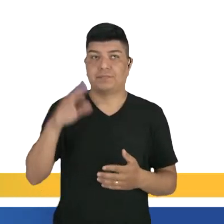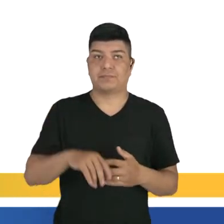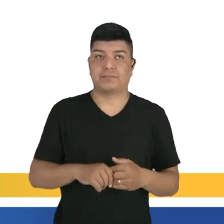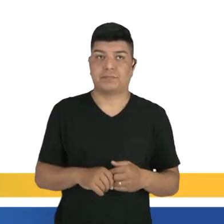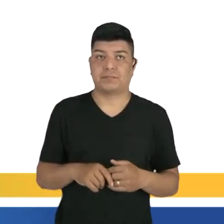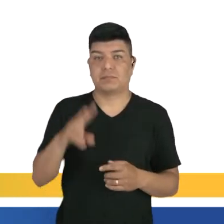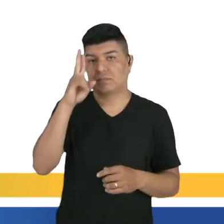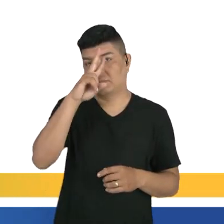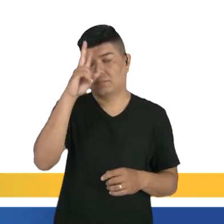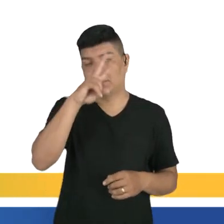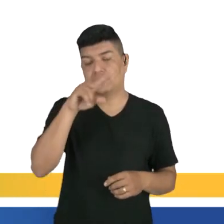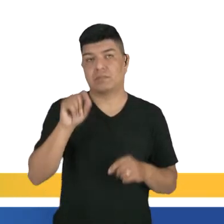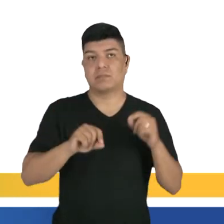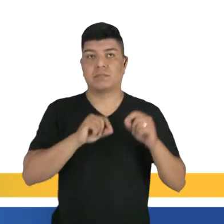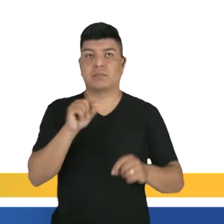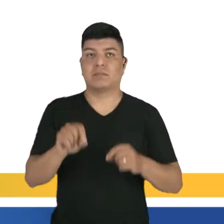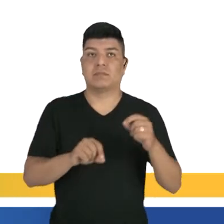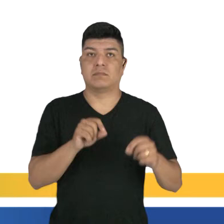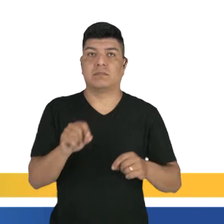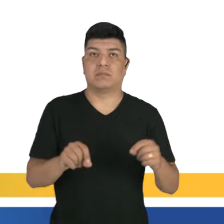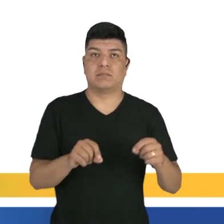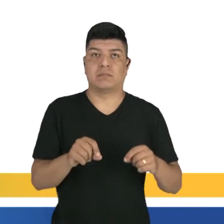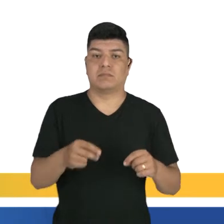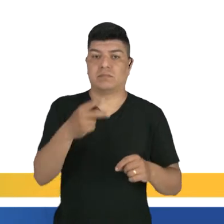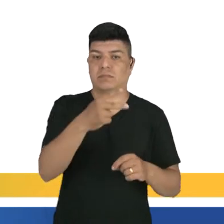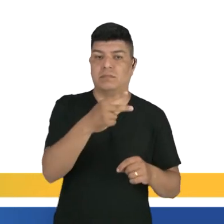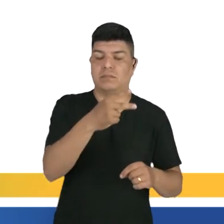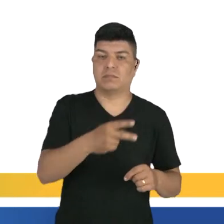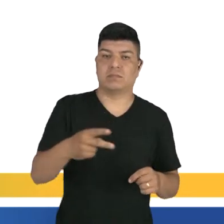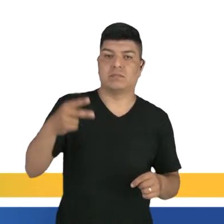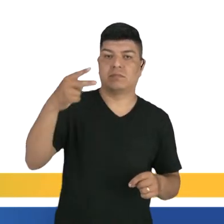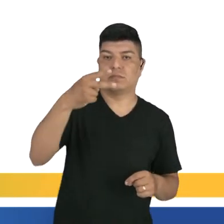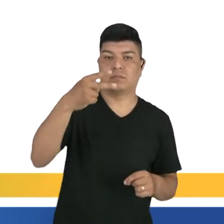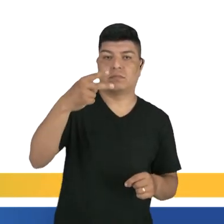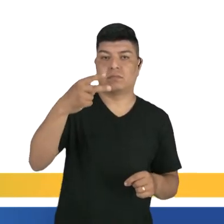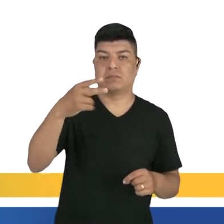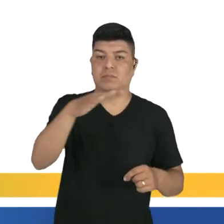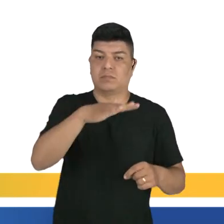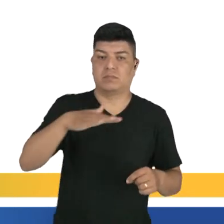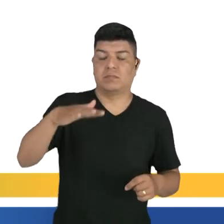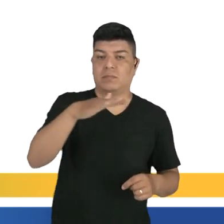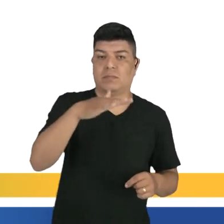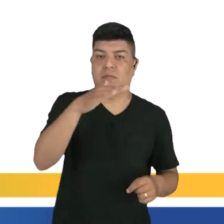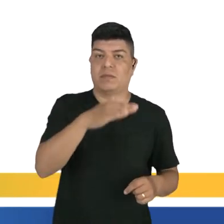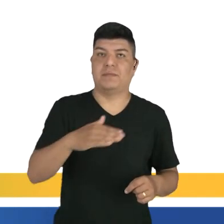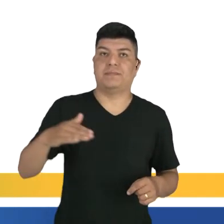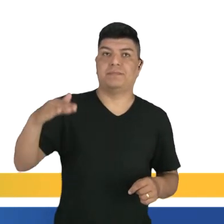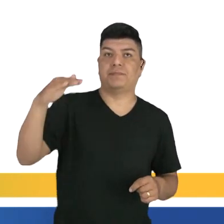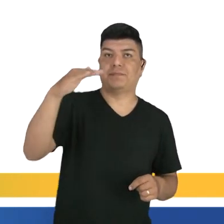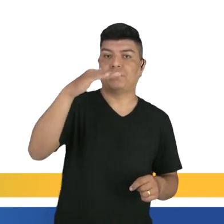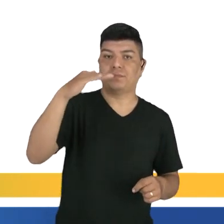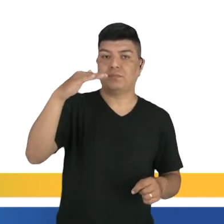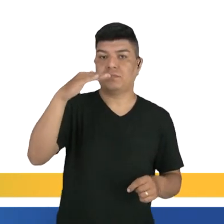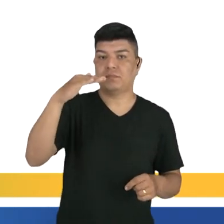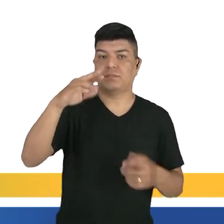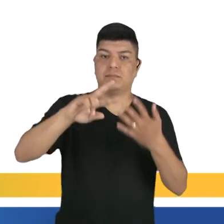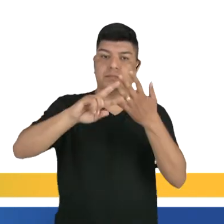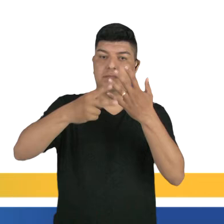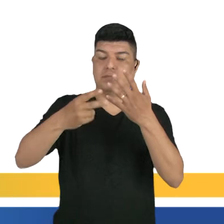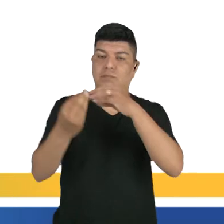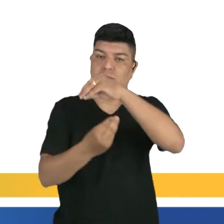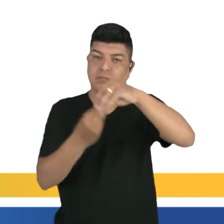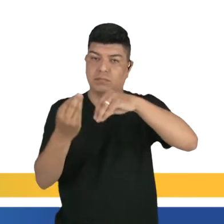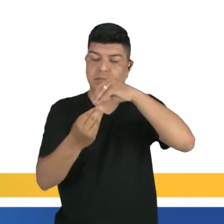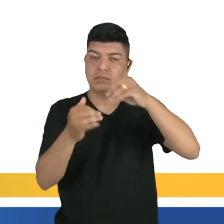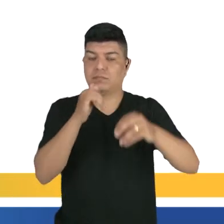seguinte, vamos lembrar que a potência de uma potência é a base elevada ao produto dos expoentes